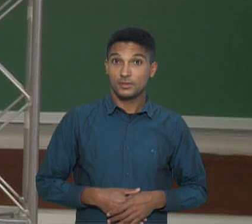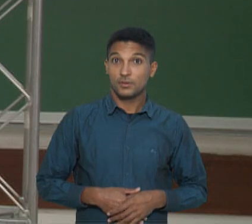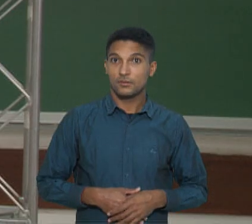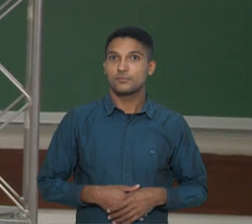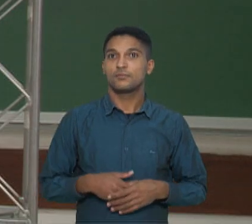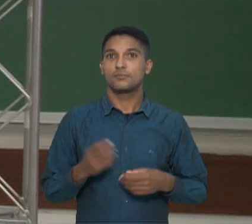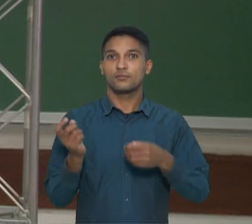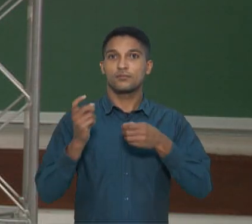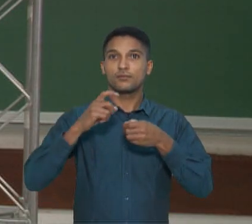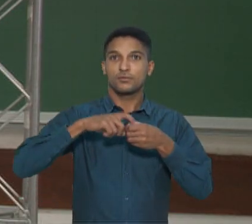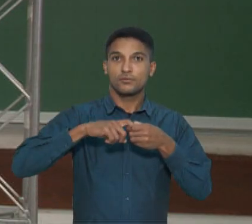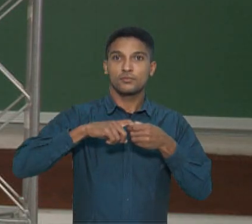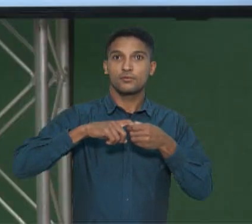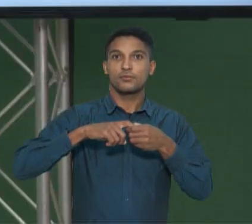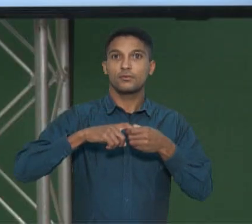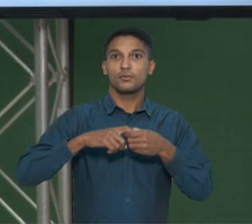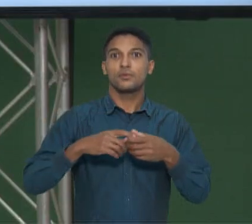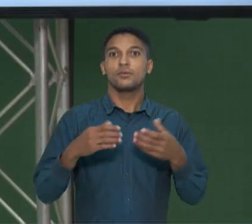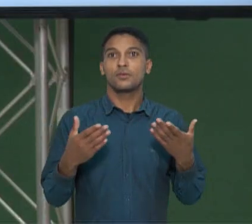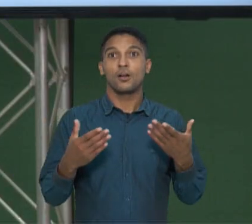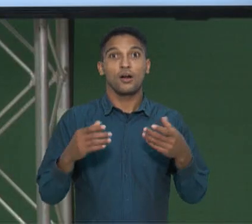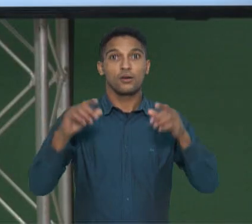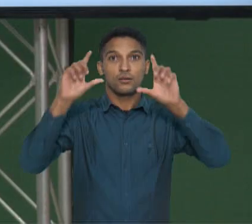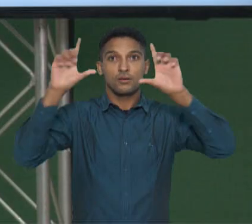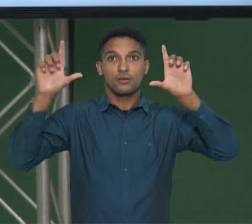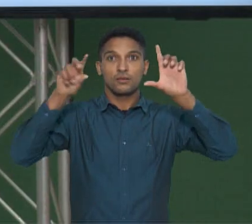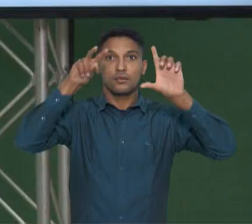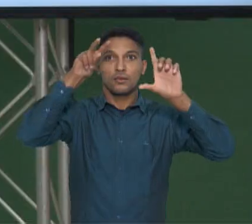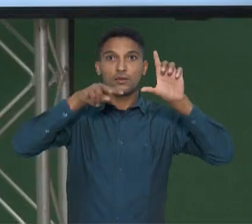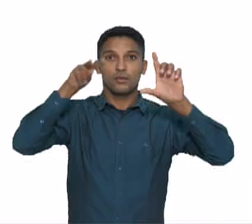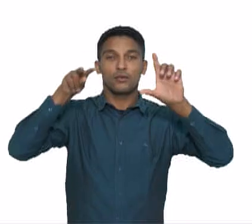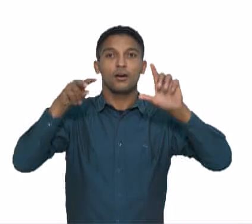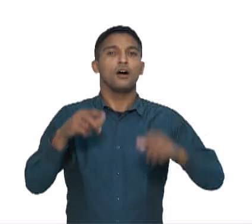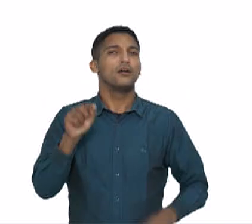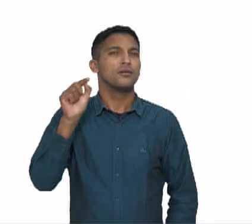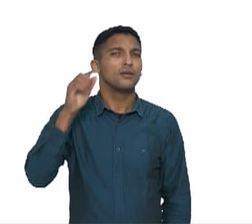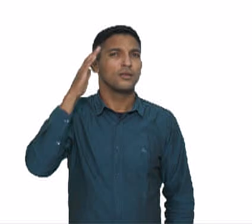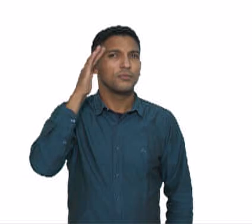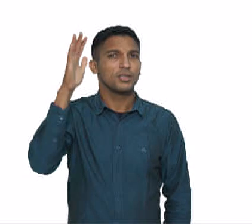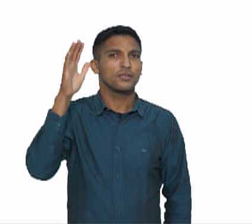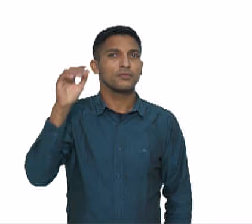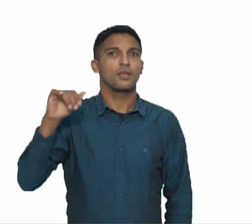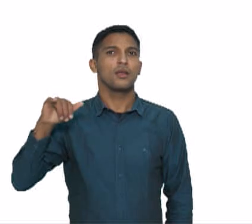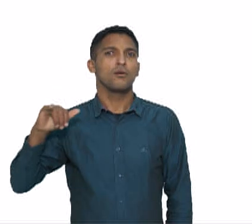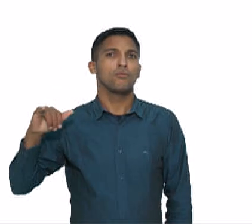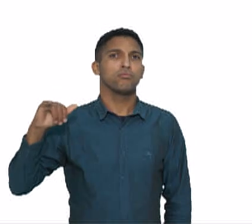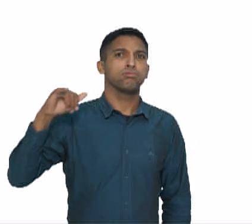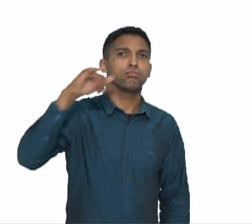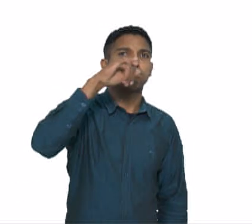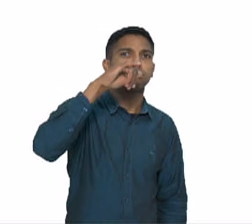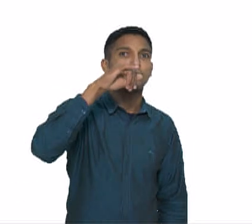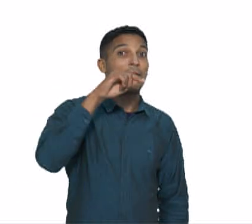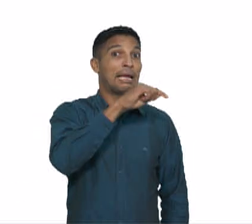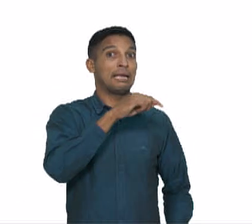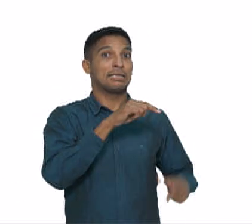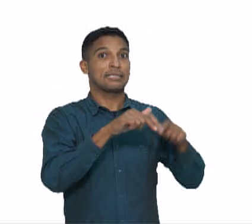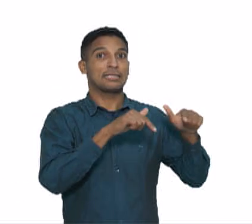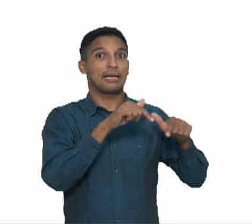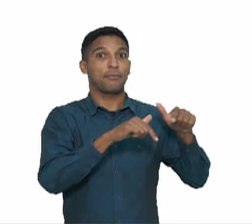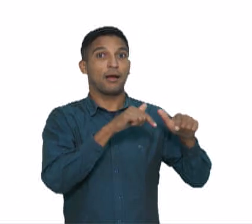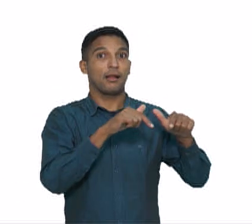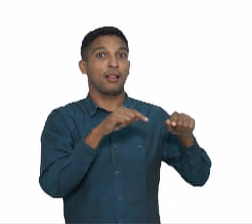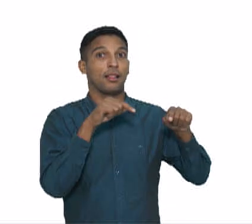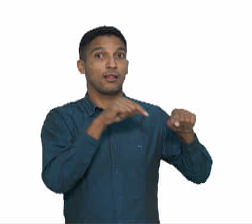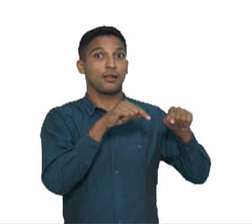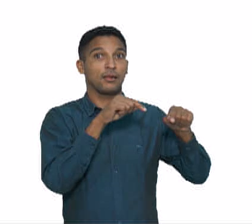Então vamos lá, pessoal. Fazendo a leitura, imaginas que vas a viajar a trabalho com um colega ou uma